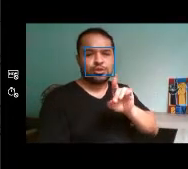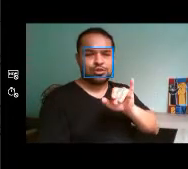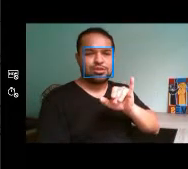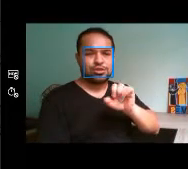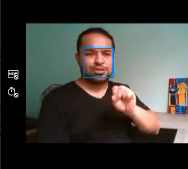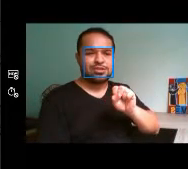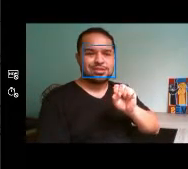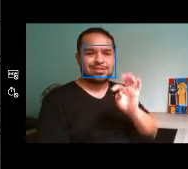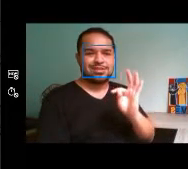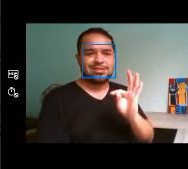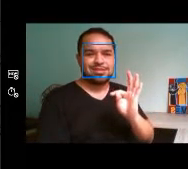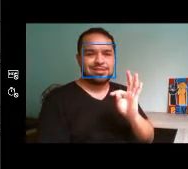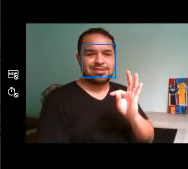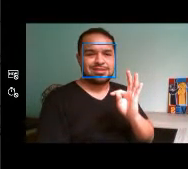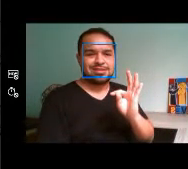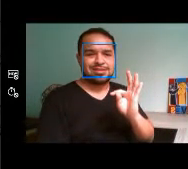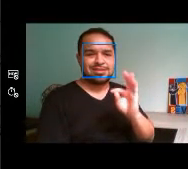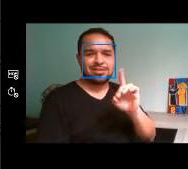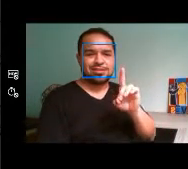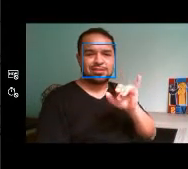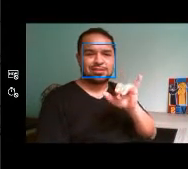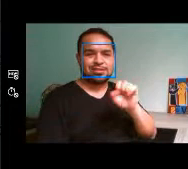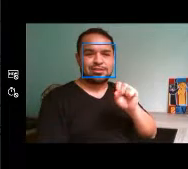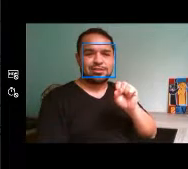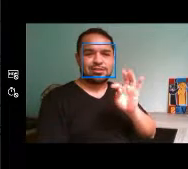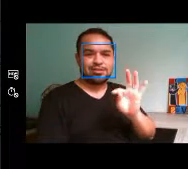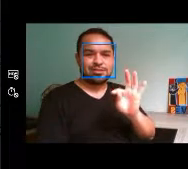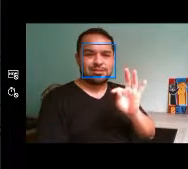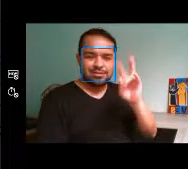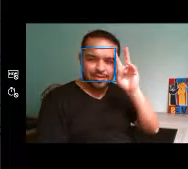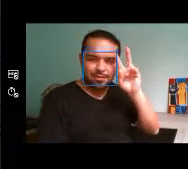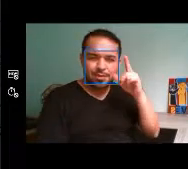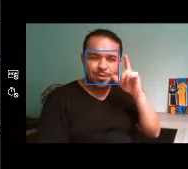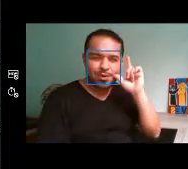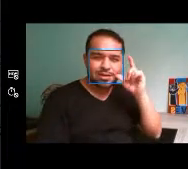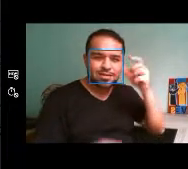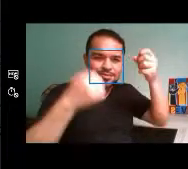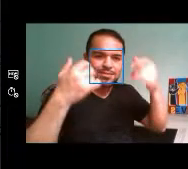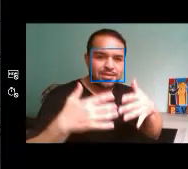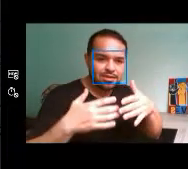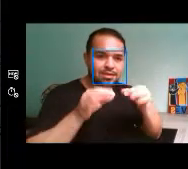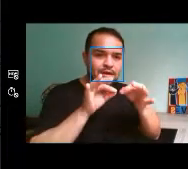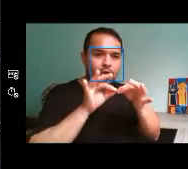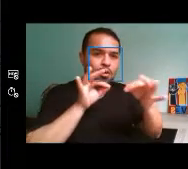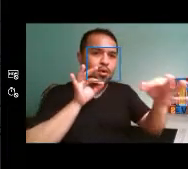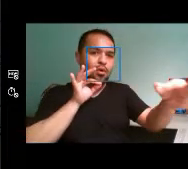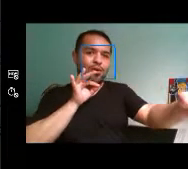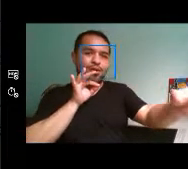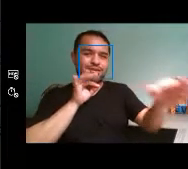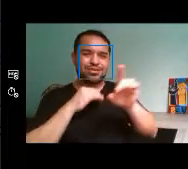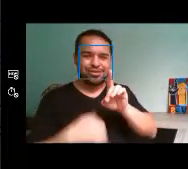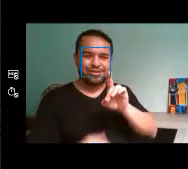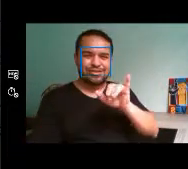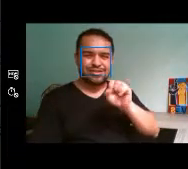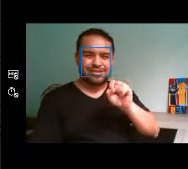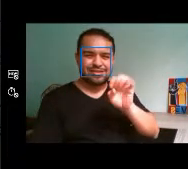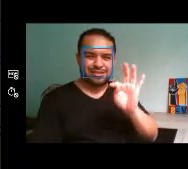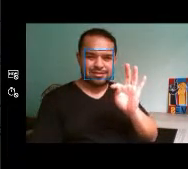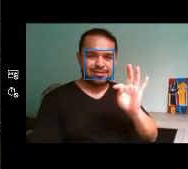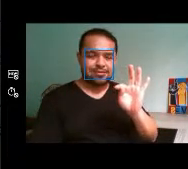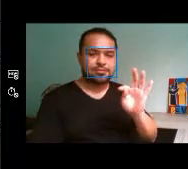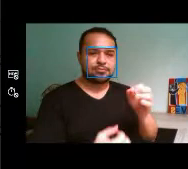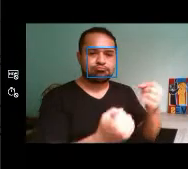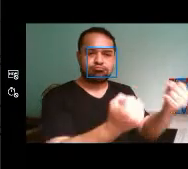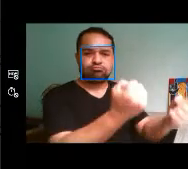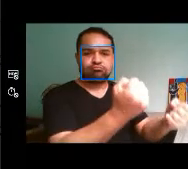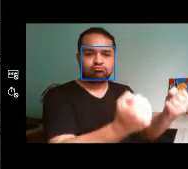é distante, que é distal. Lembra que nós falamos ontem ser mais distal ou menos distal, né? Esse pode